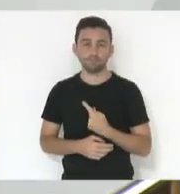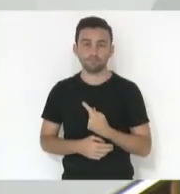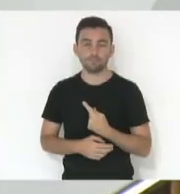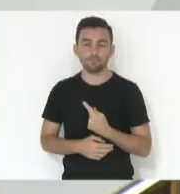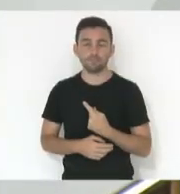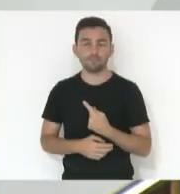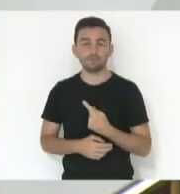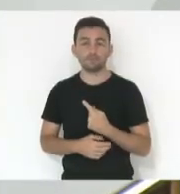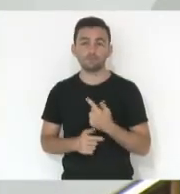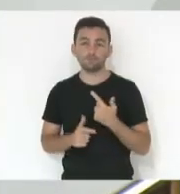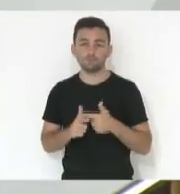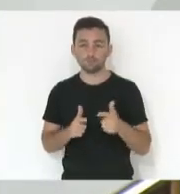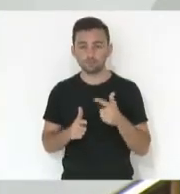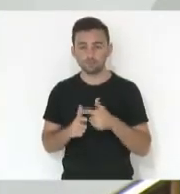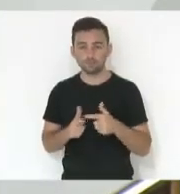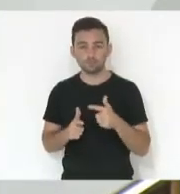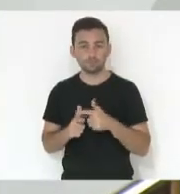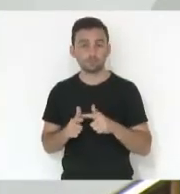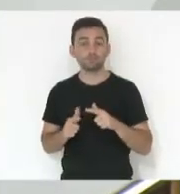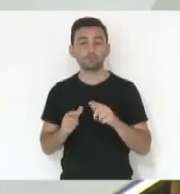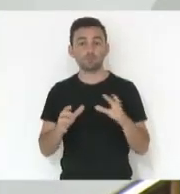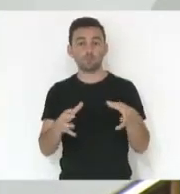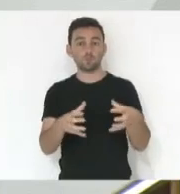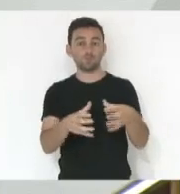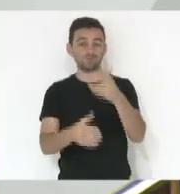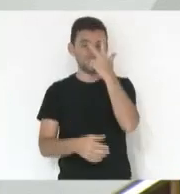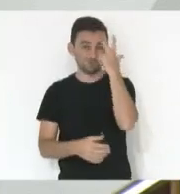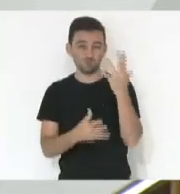para problemas coletivos.